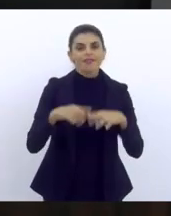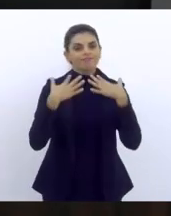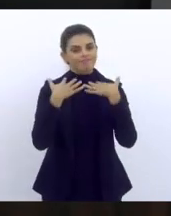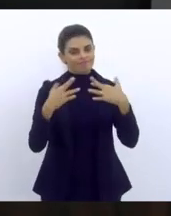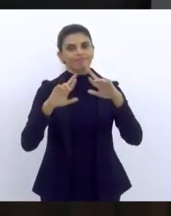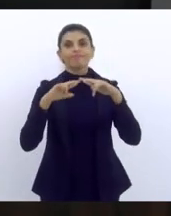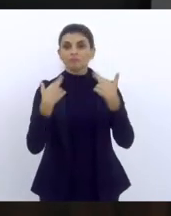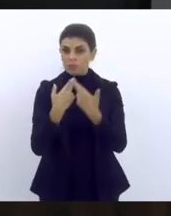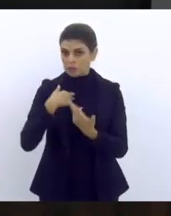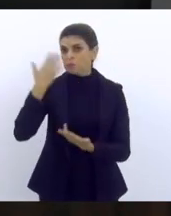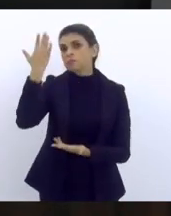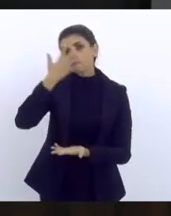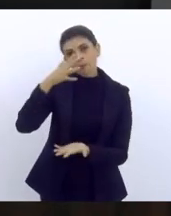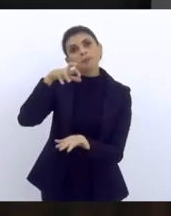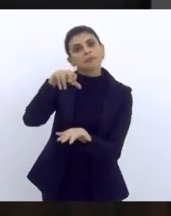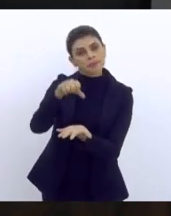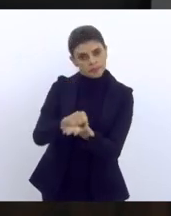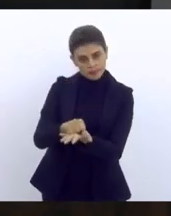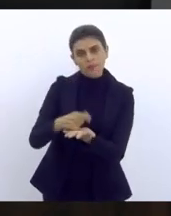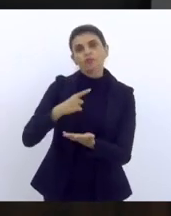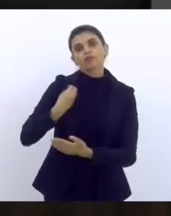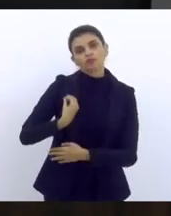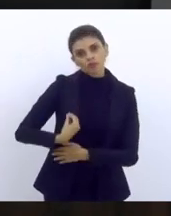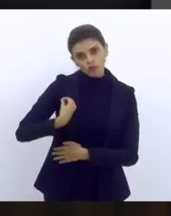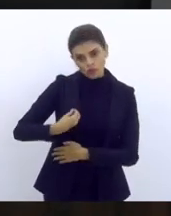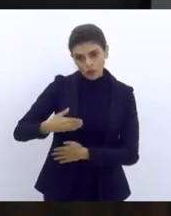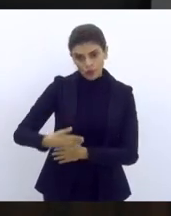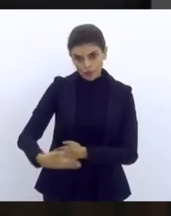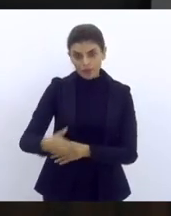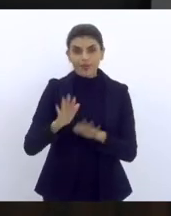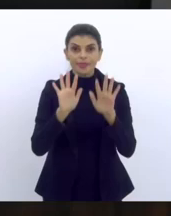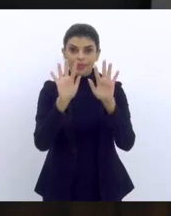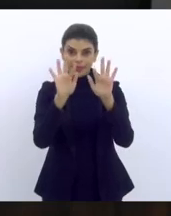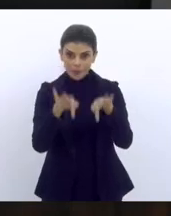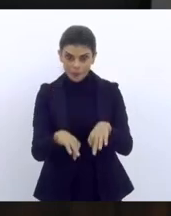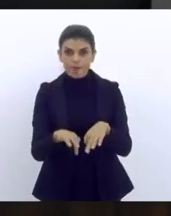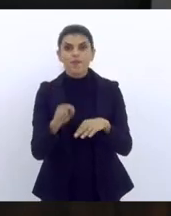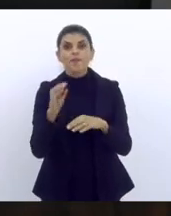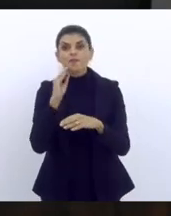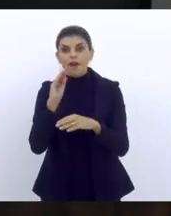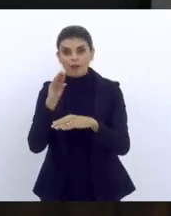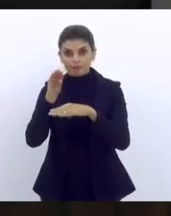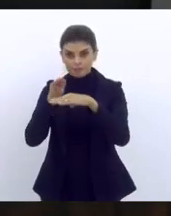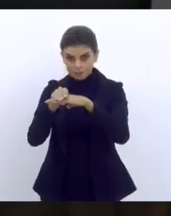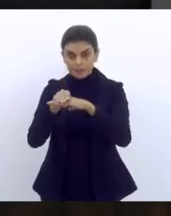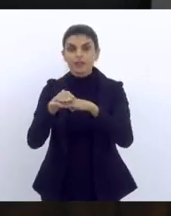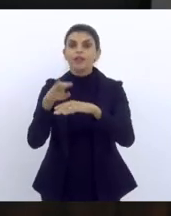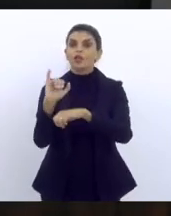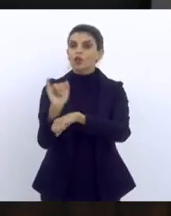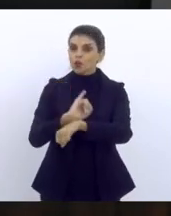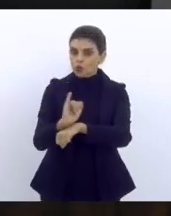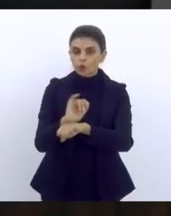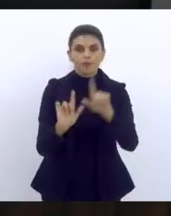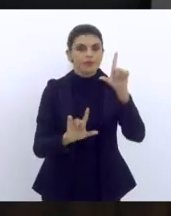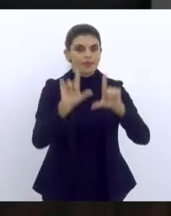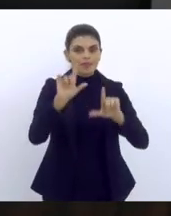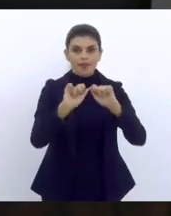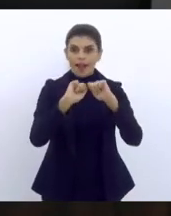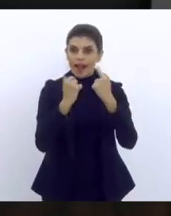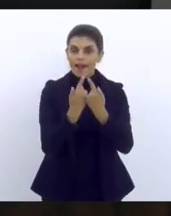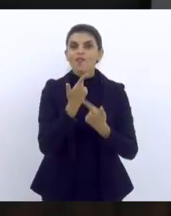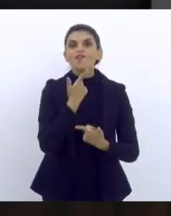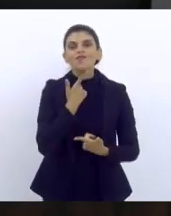solene está registrada, estará registrada após o seu término, no canal do YouTube da TV Alerge, caso você